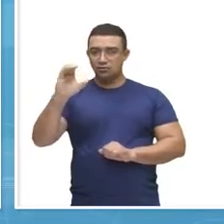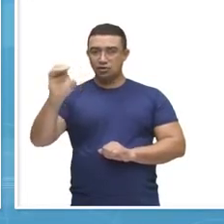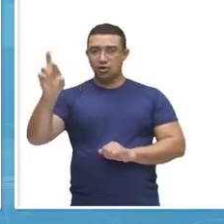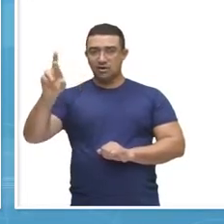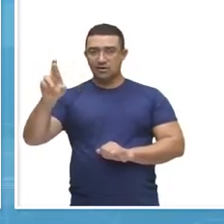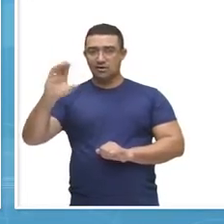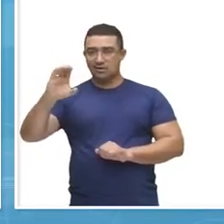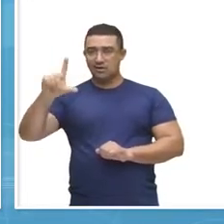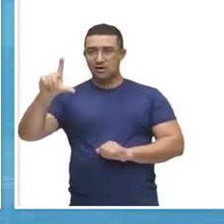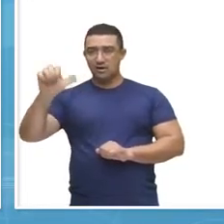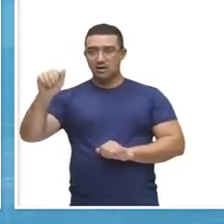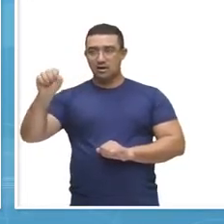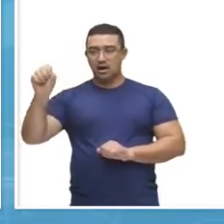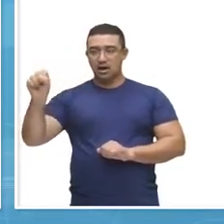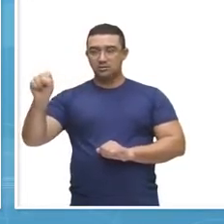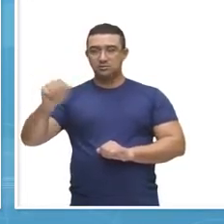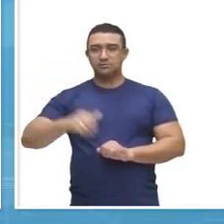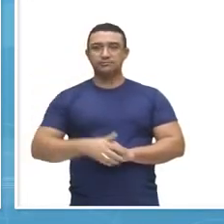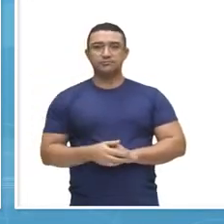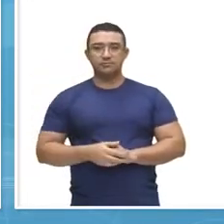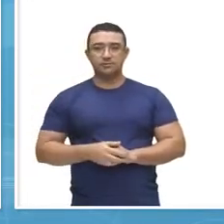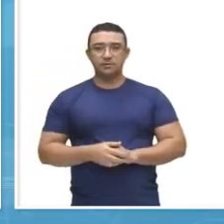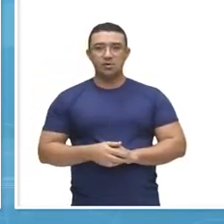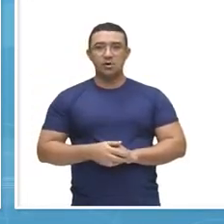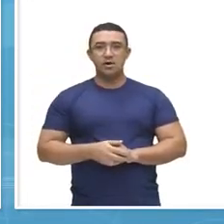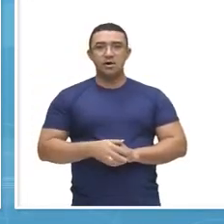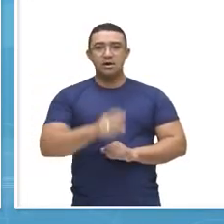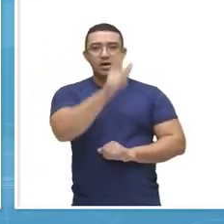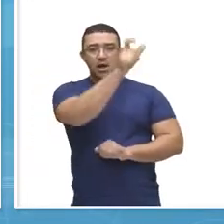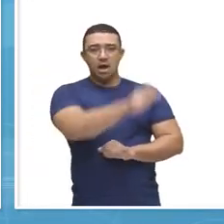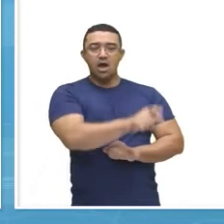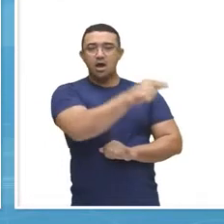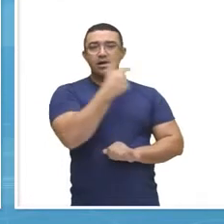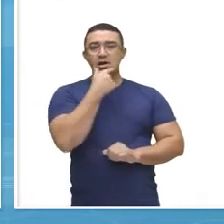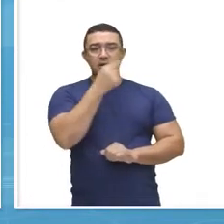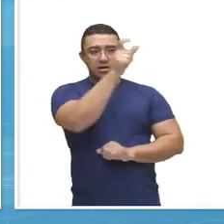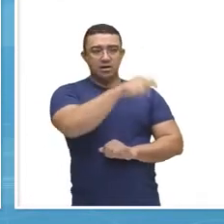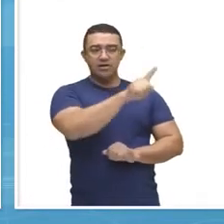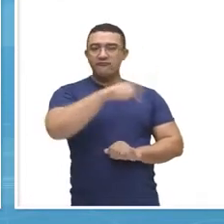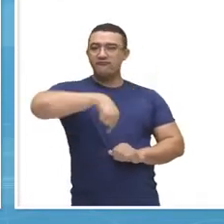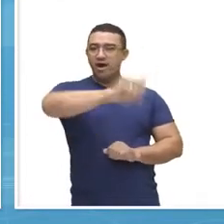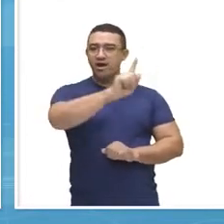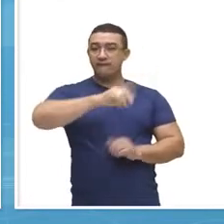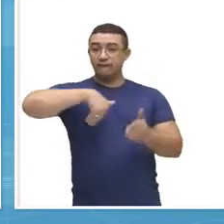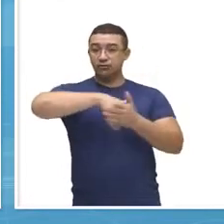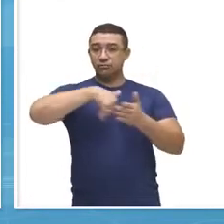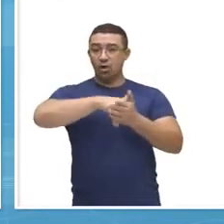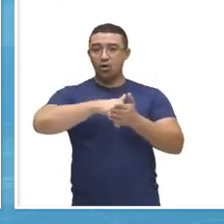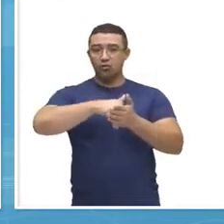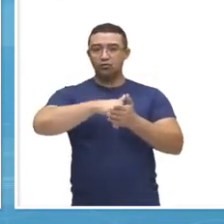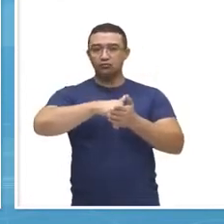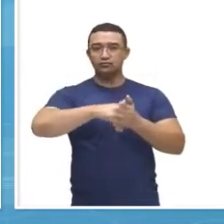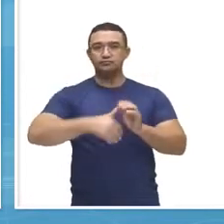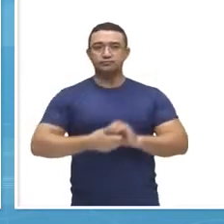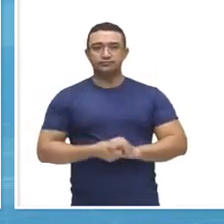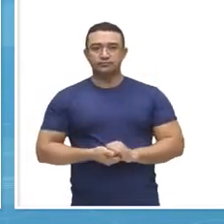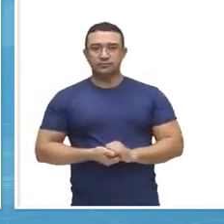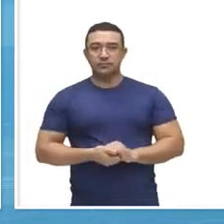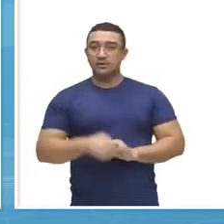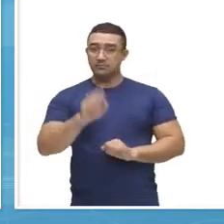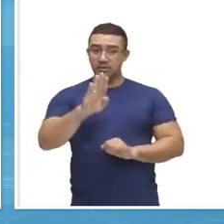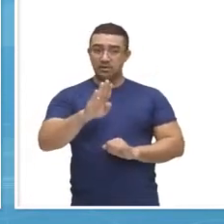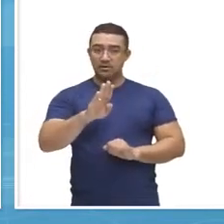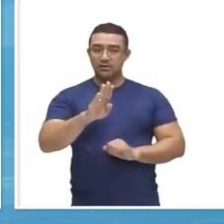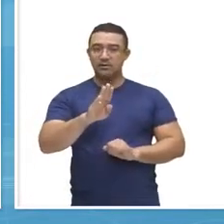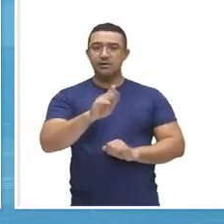com aquela bola oval, inclusive. Aí na letra B nós temos letter B, he's going to school. Ele está